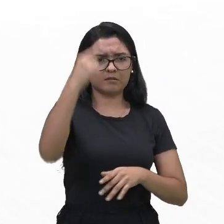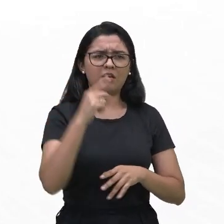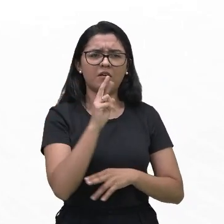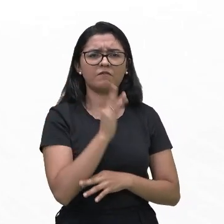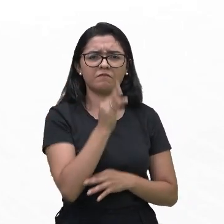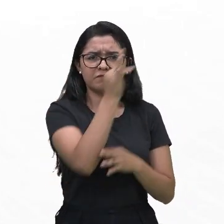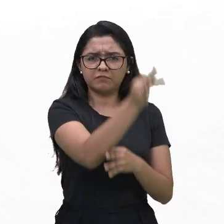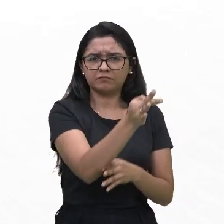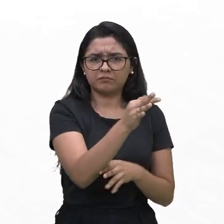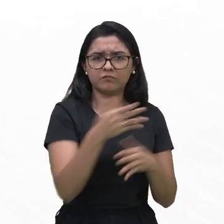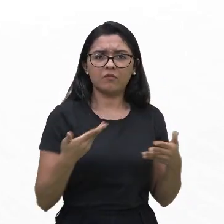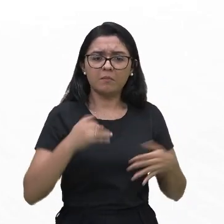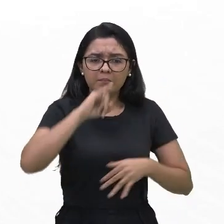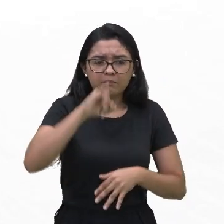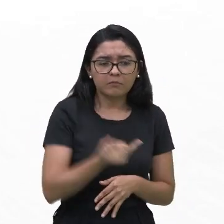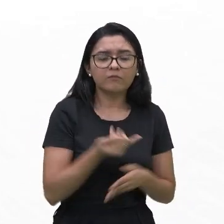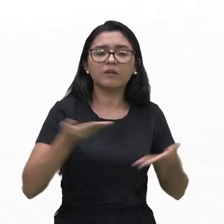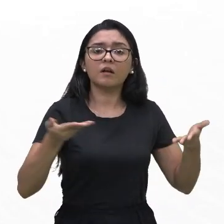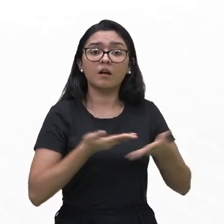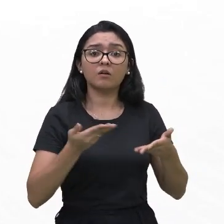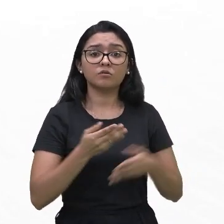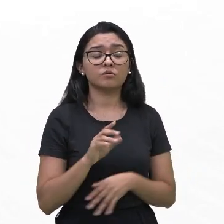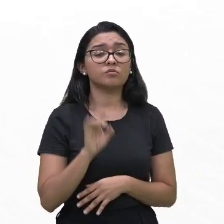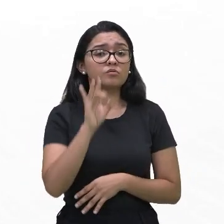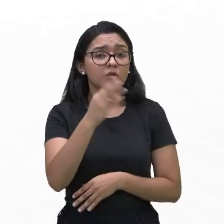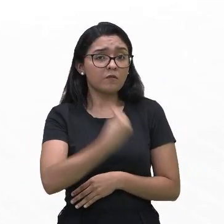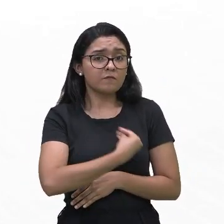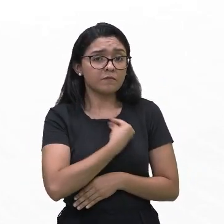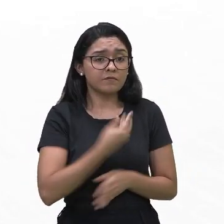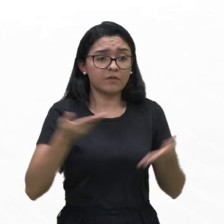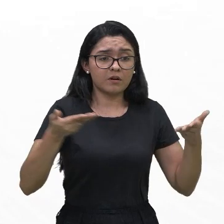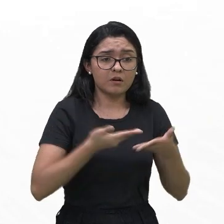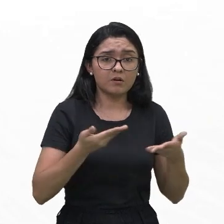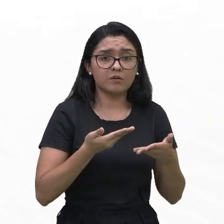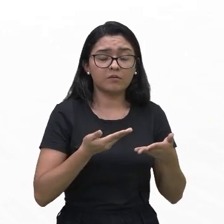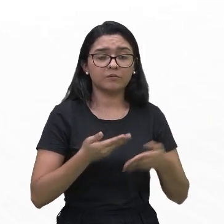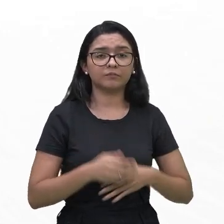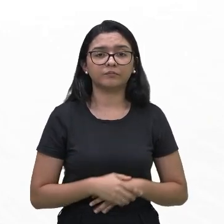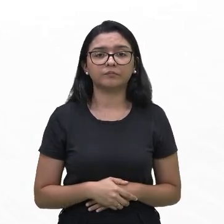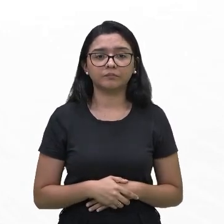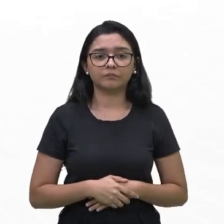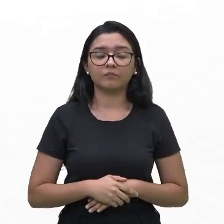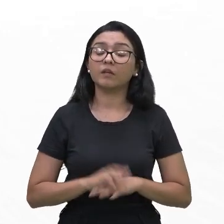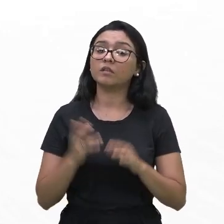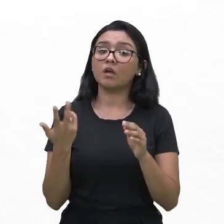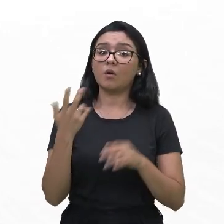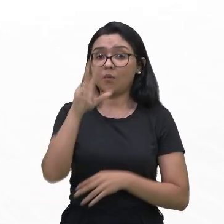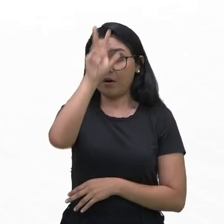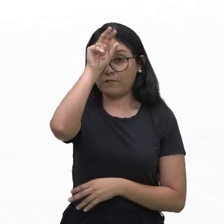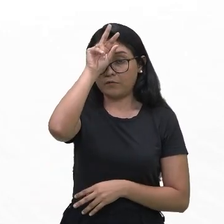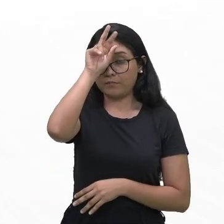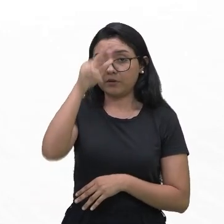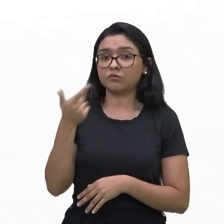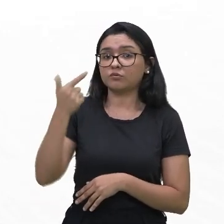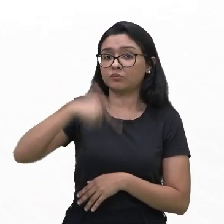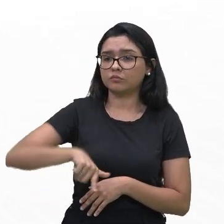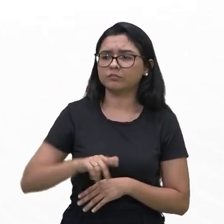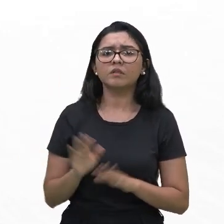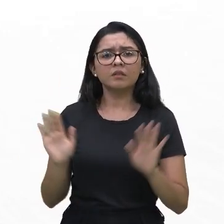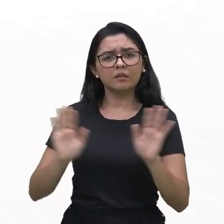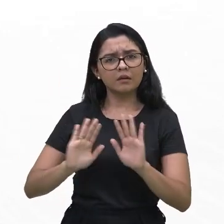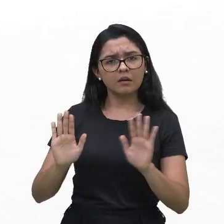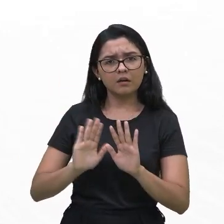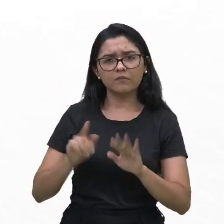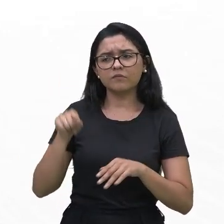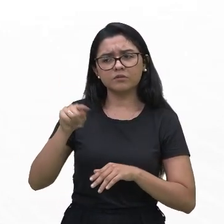Não desfrutarei o presente. Só se vive o momento, o futuro. A formiga insistiu. Não,